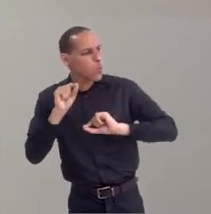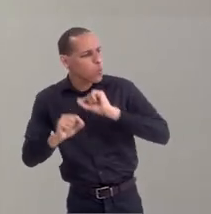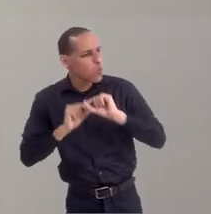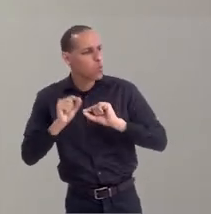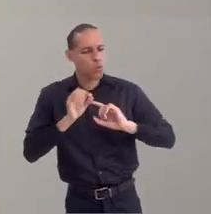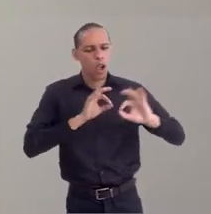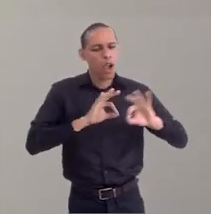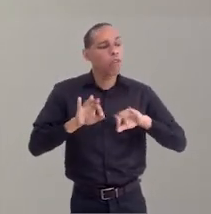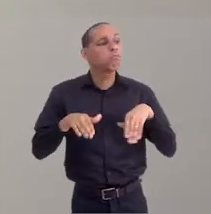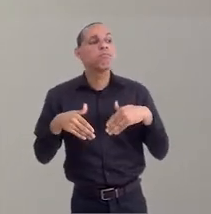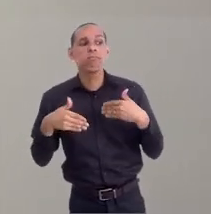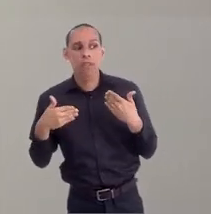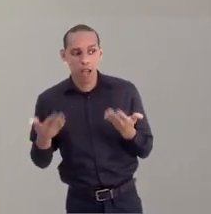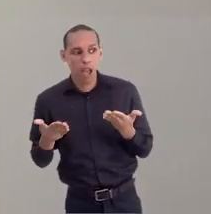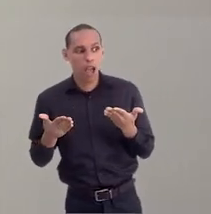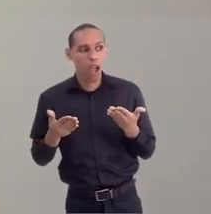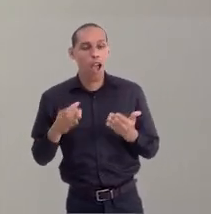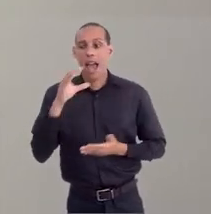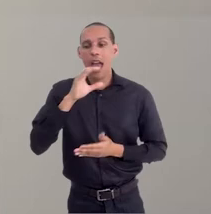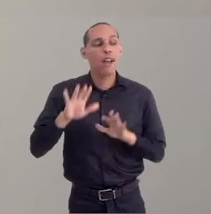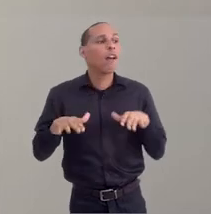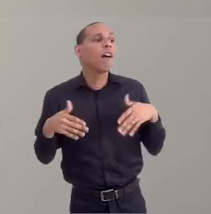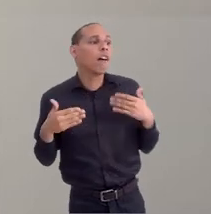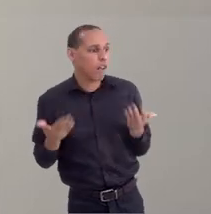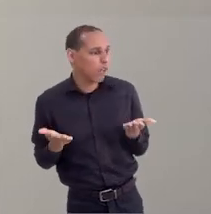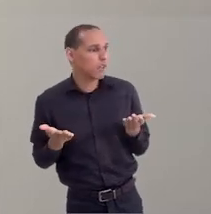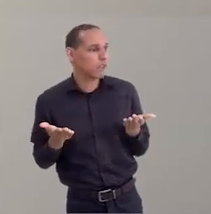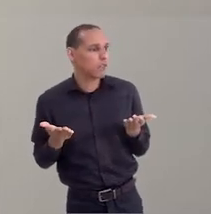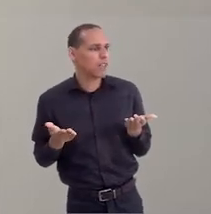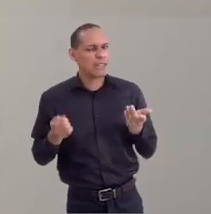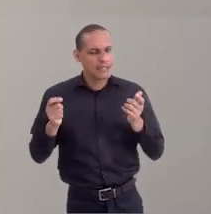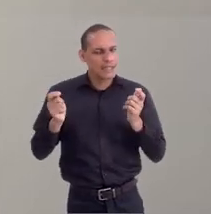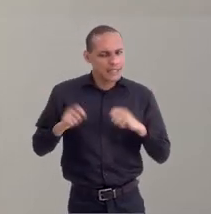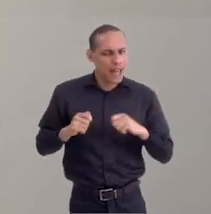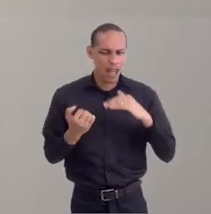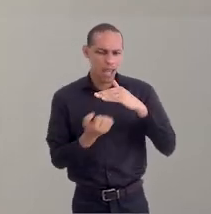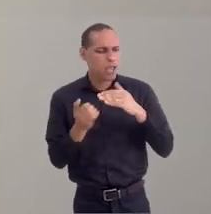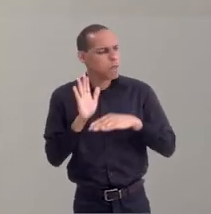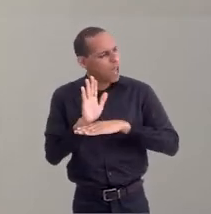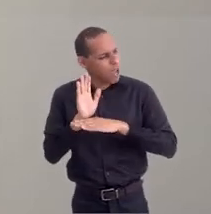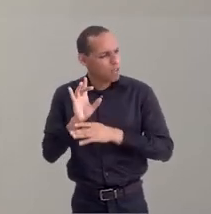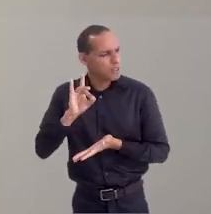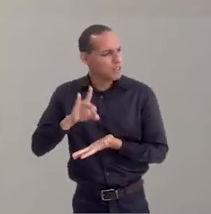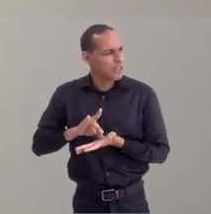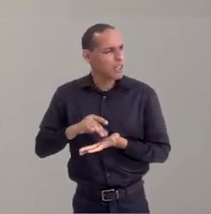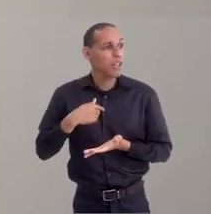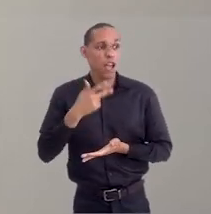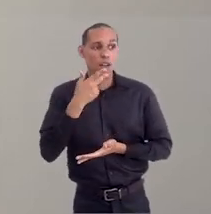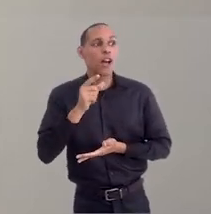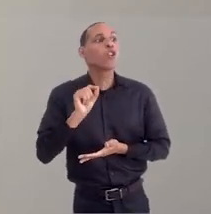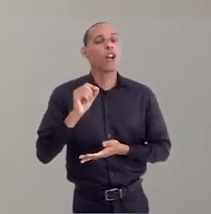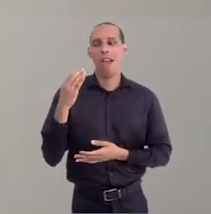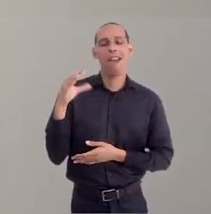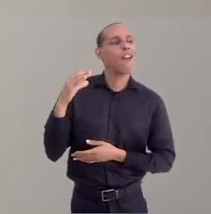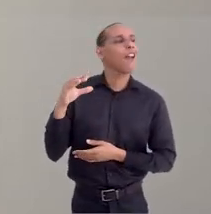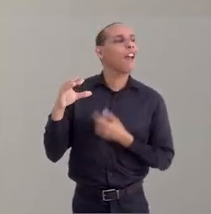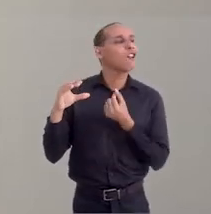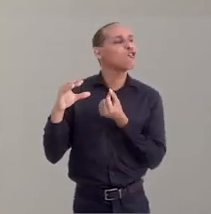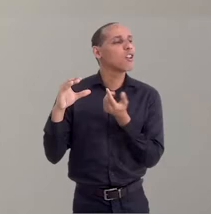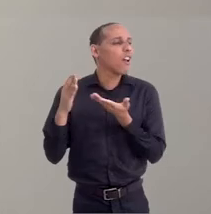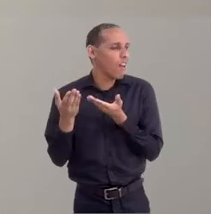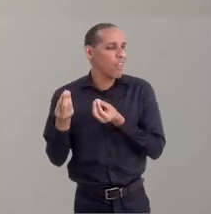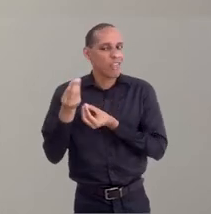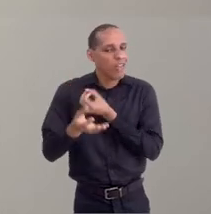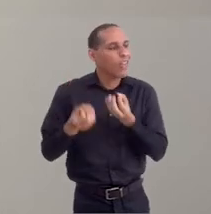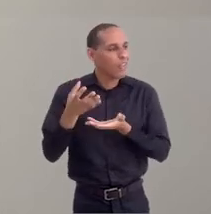preciso ser feito, de ajustes que precisam acontecer na velocidade para poder contemplar essas micro e pequenas empresas? Aí eu falo especificamente do crédito, que foi